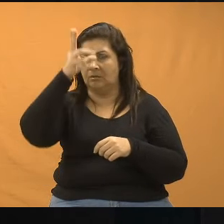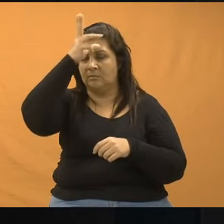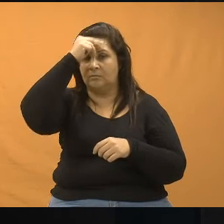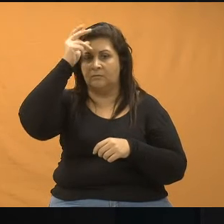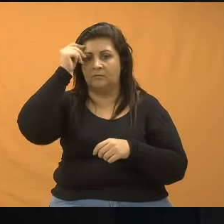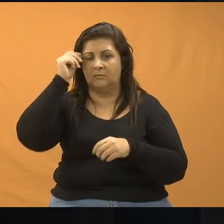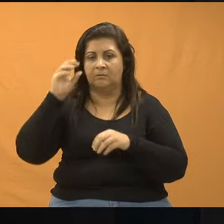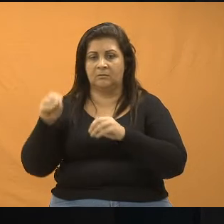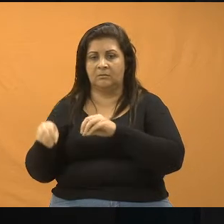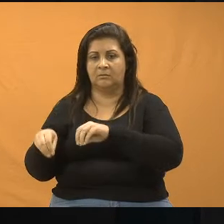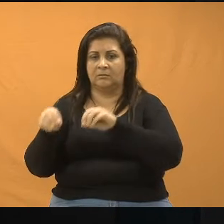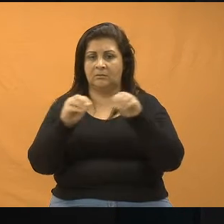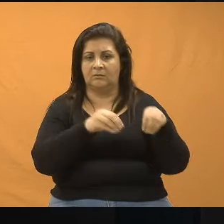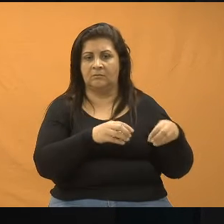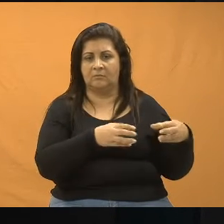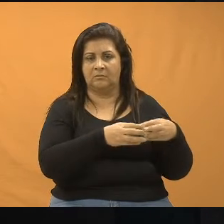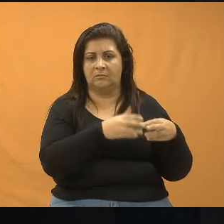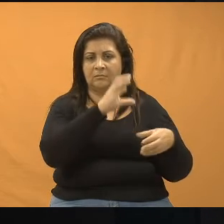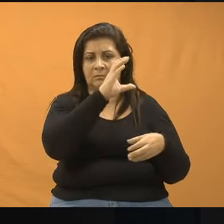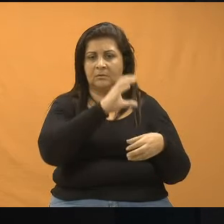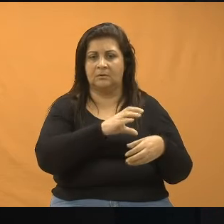tem que devolver para a Irmandade.